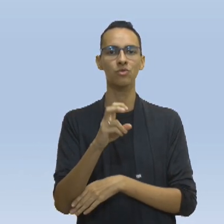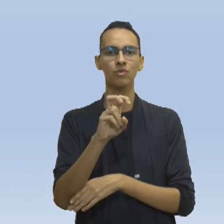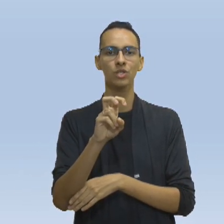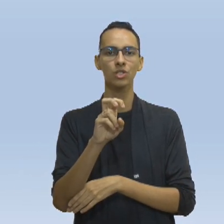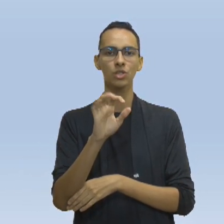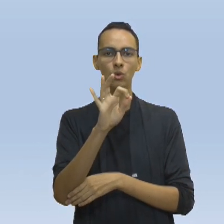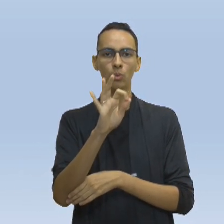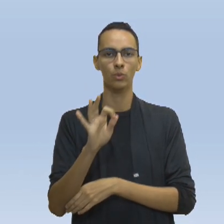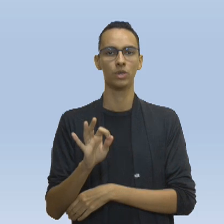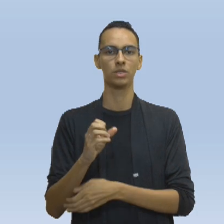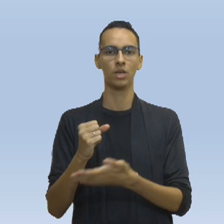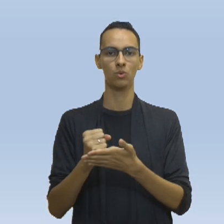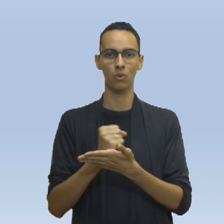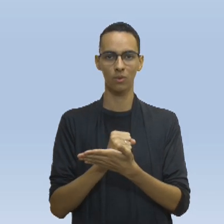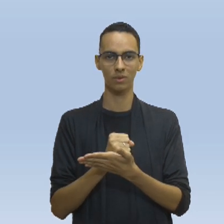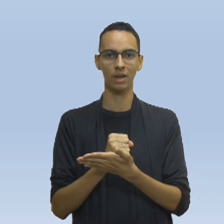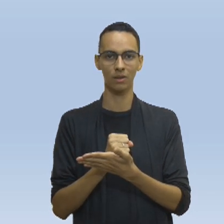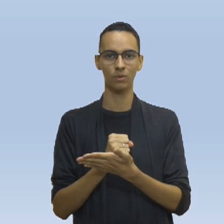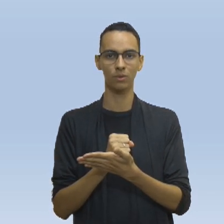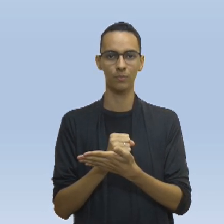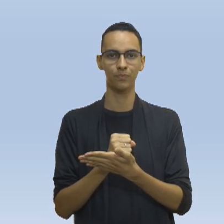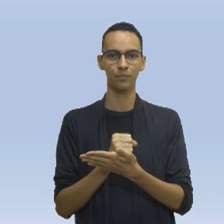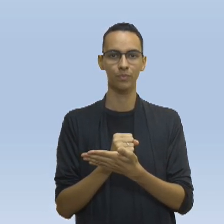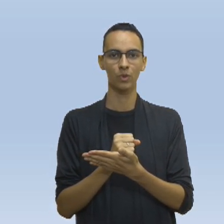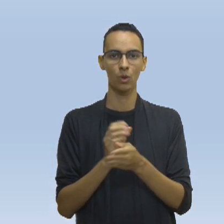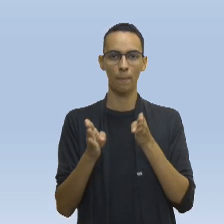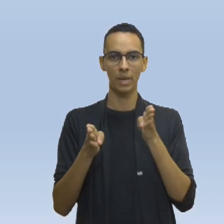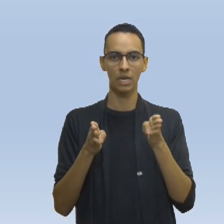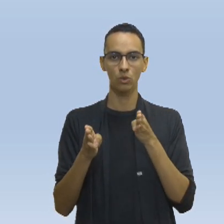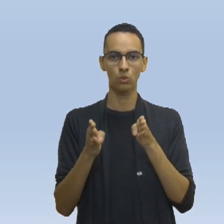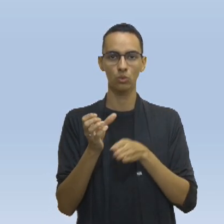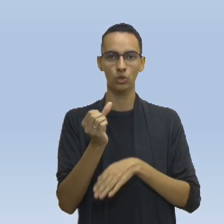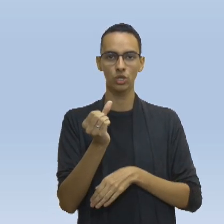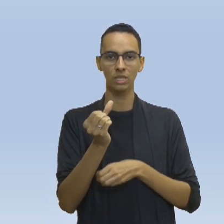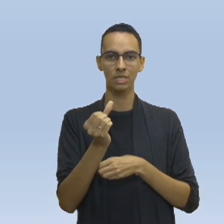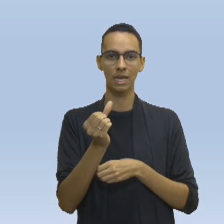contratos, dando um prazo de 6 meses que